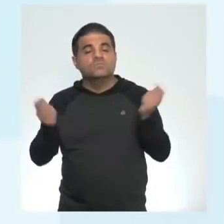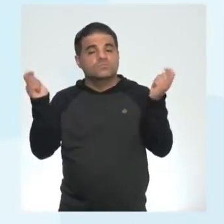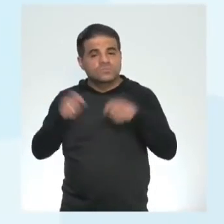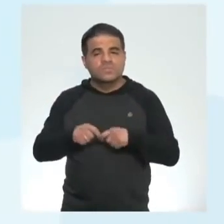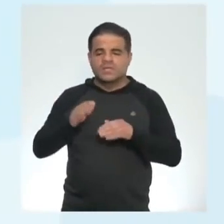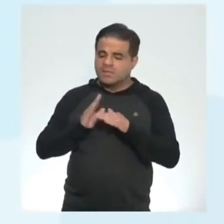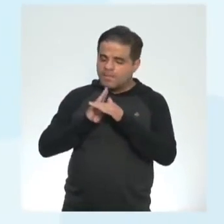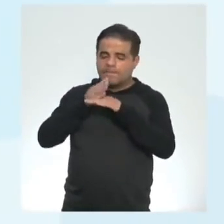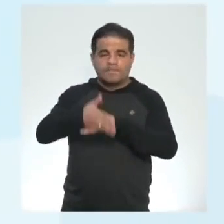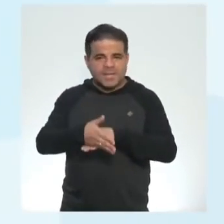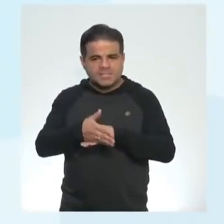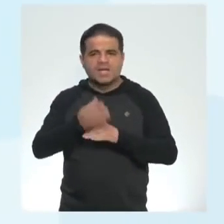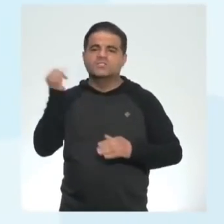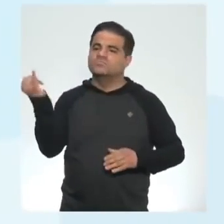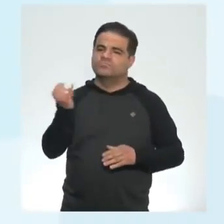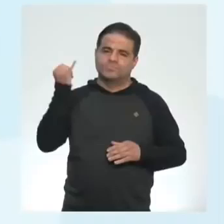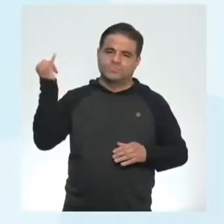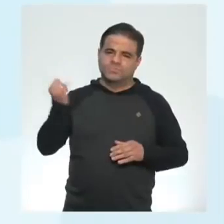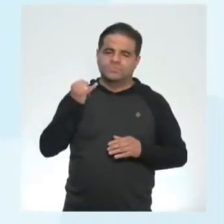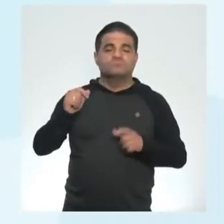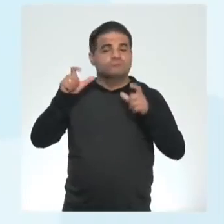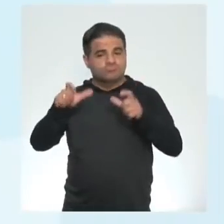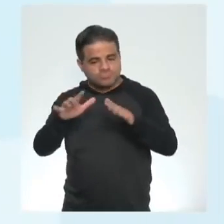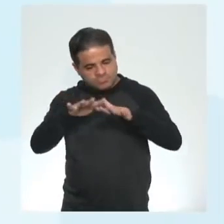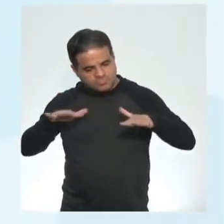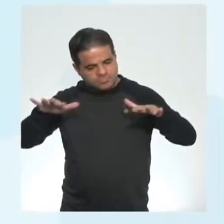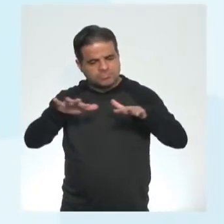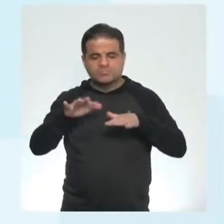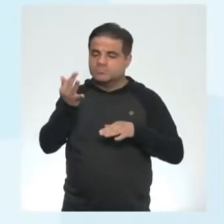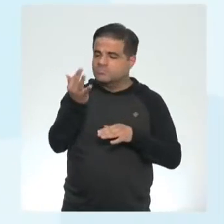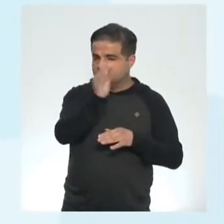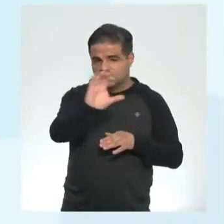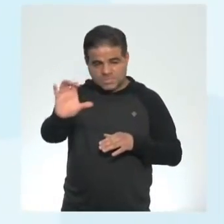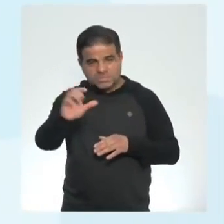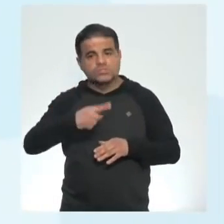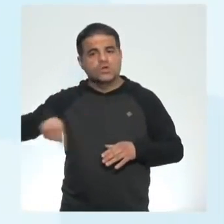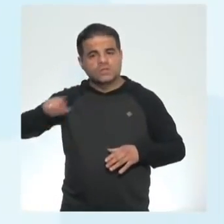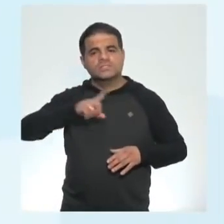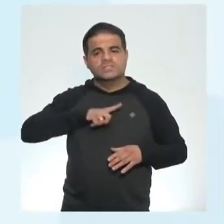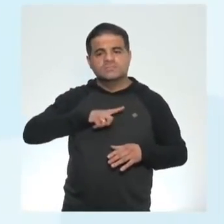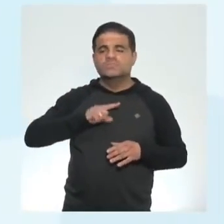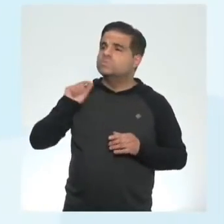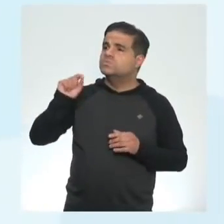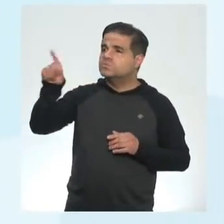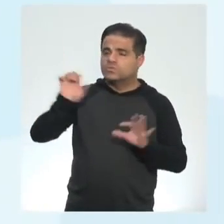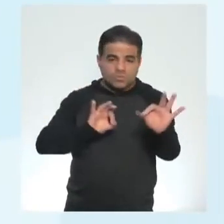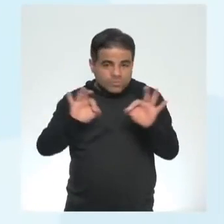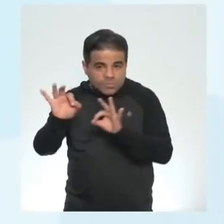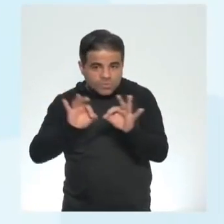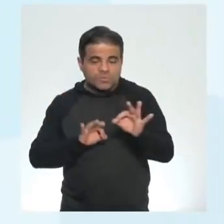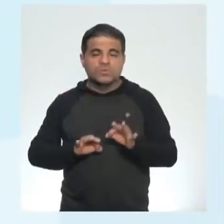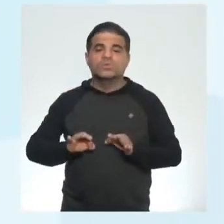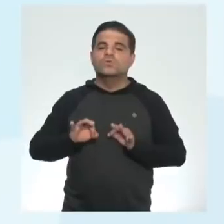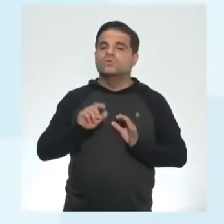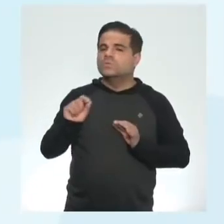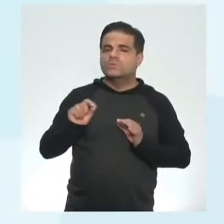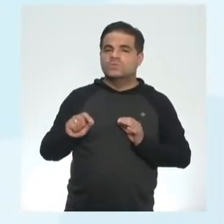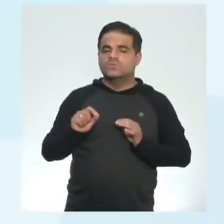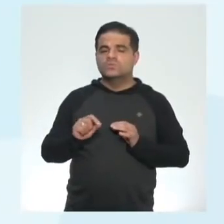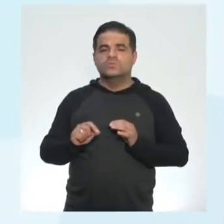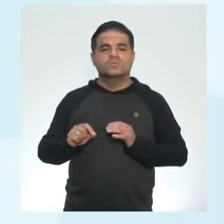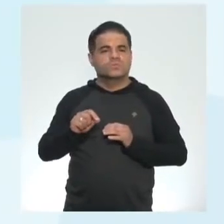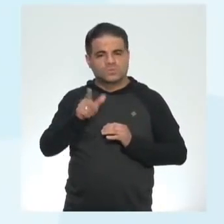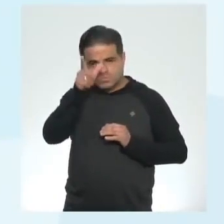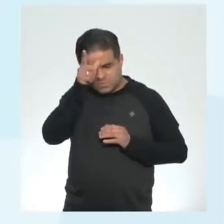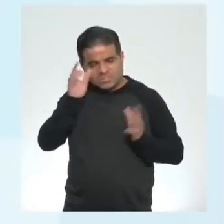essa passagem muito importante para o território francês. Então, nós temos aqui o plano Schlieffen, ou seja,